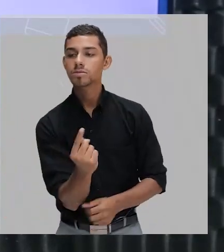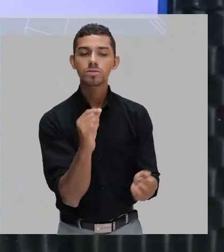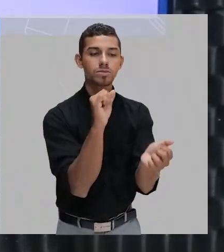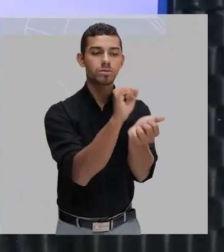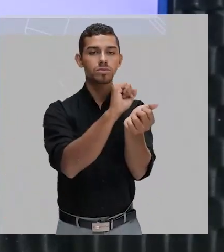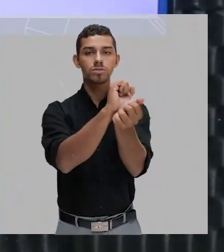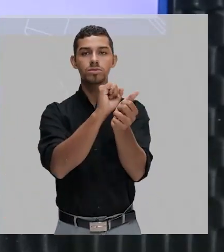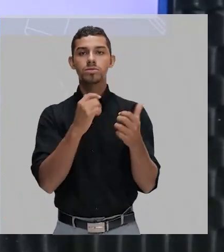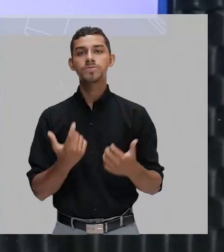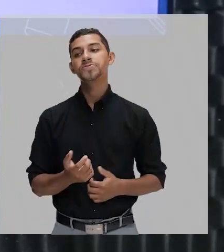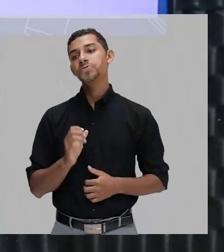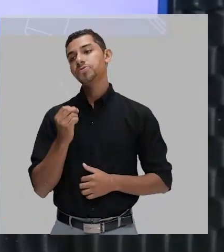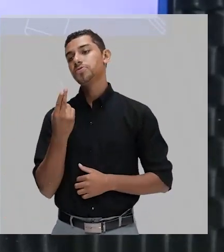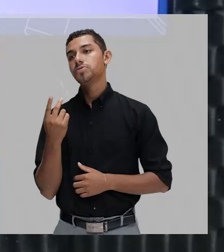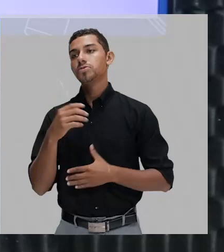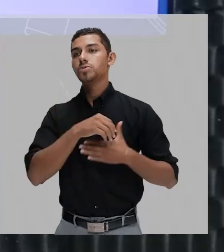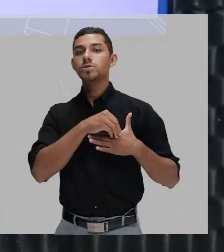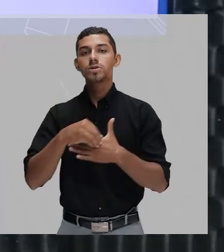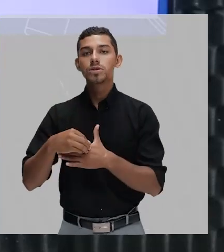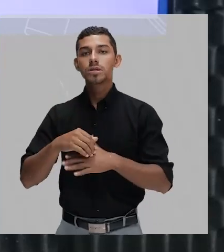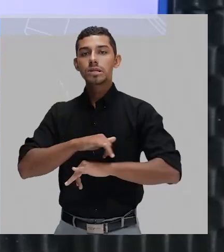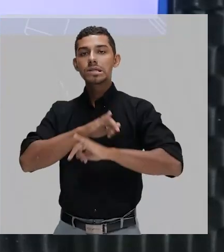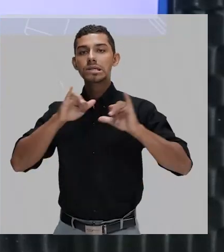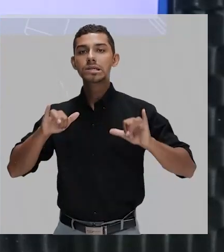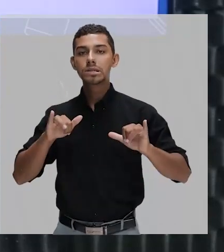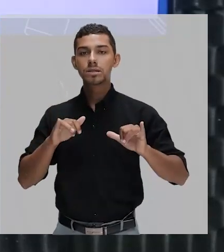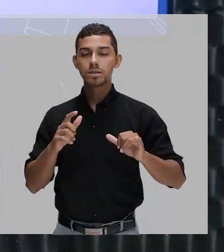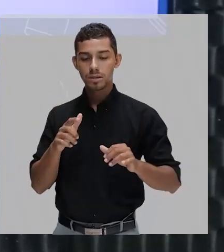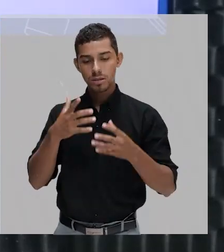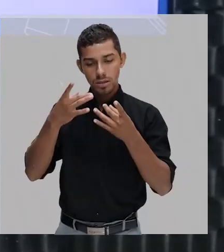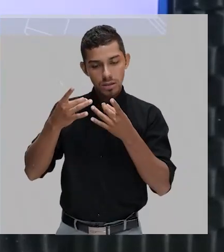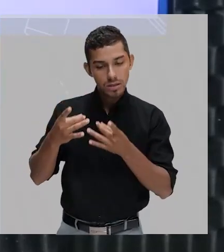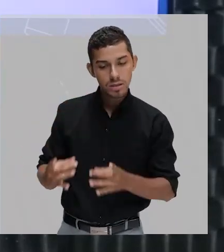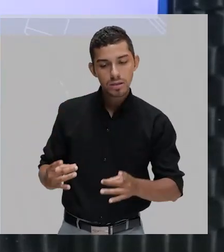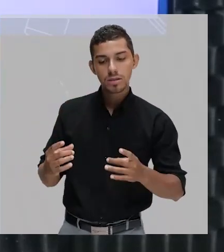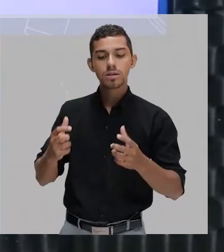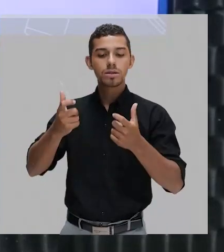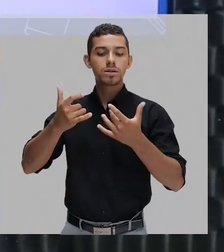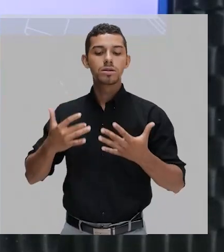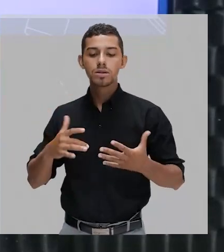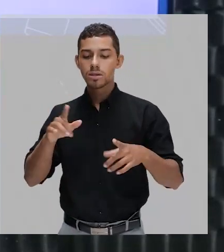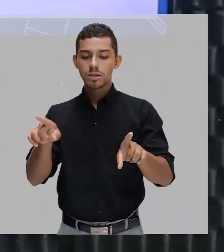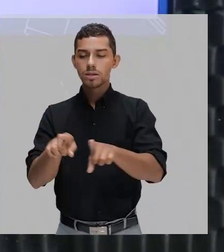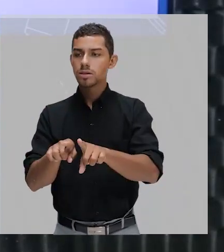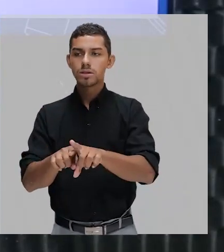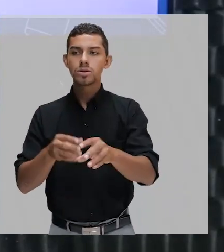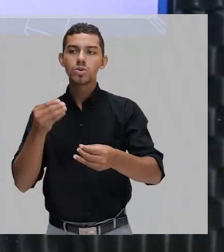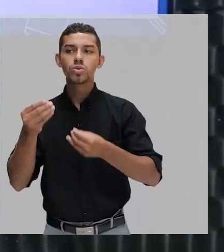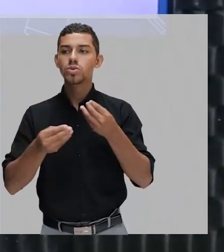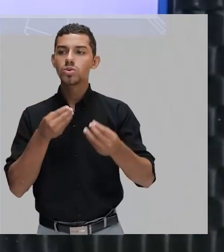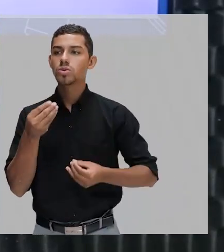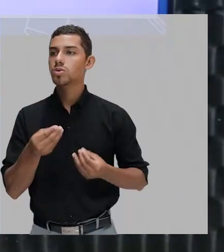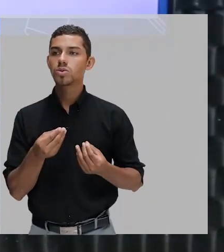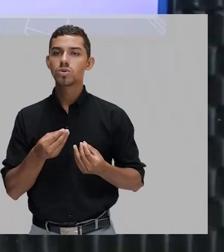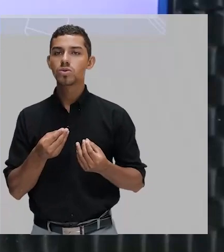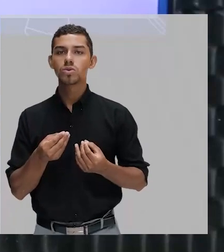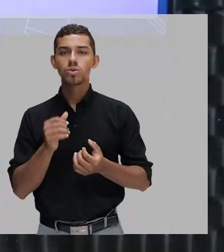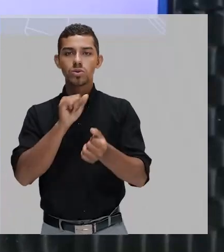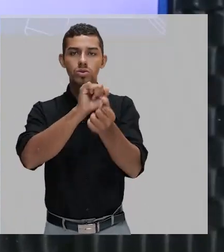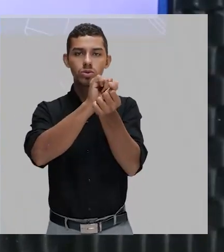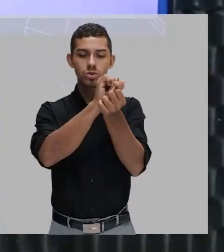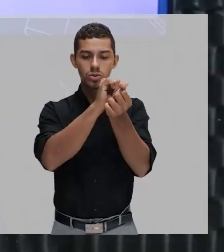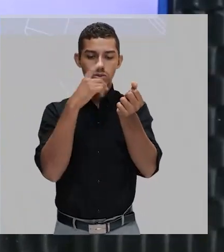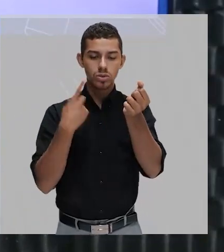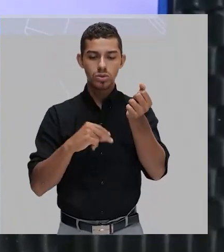prenda o escravo ou traga informações sobre ele, e detalha de forma minuciosa também como é que era esse escravo, no caso,